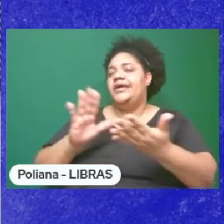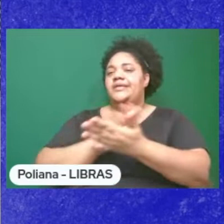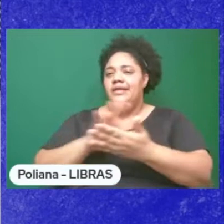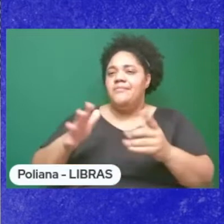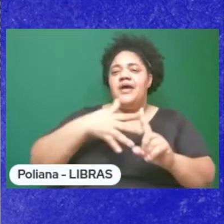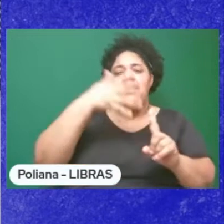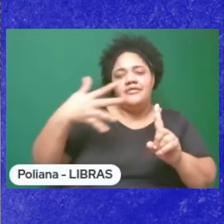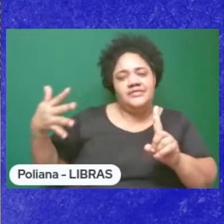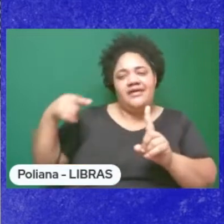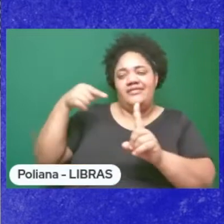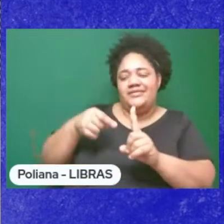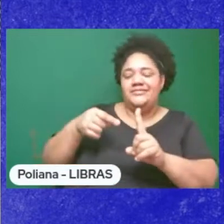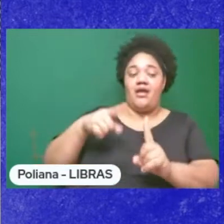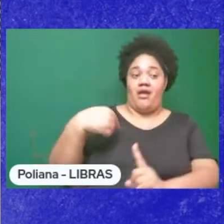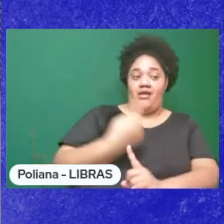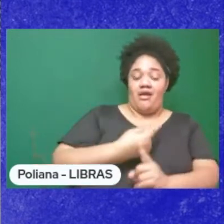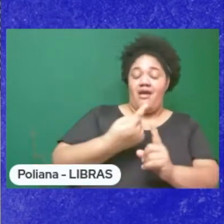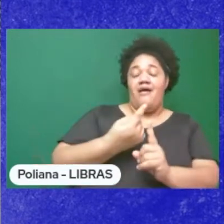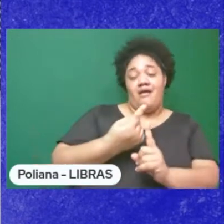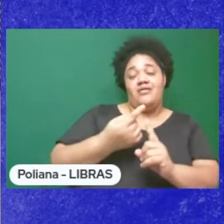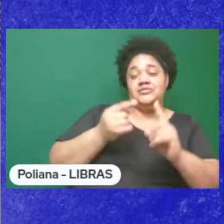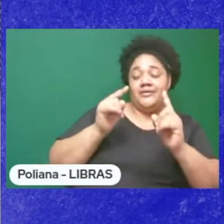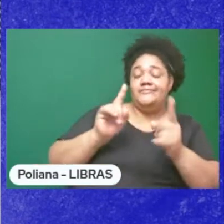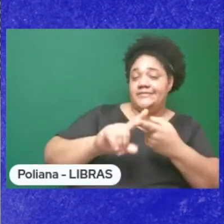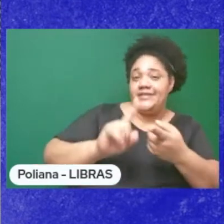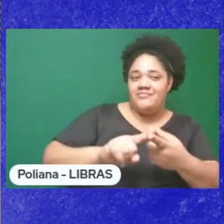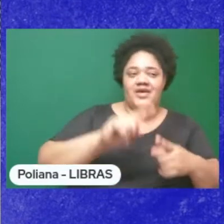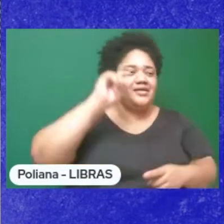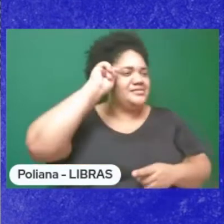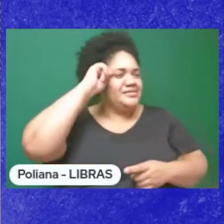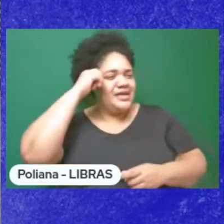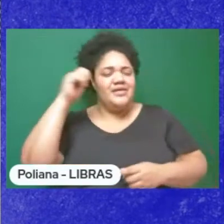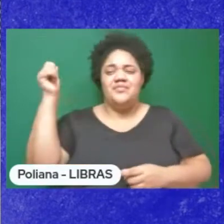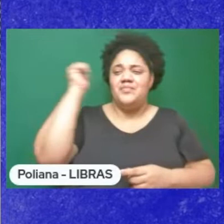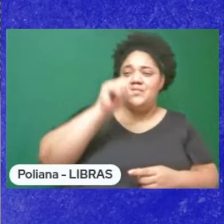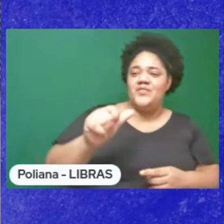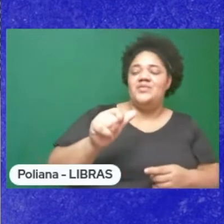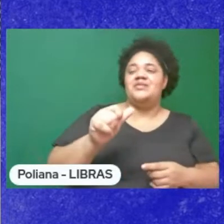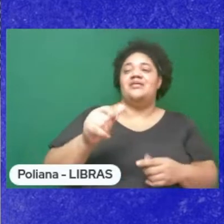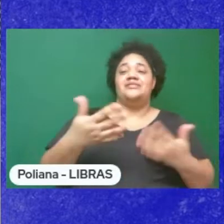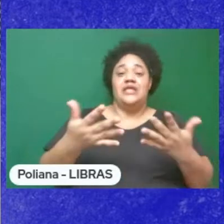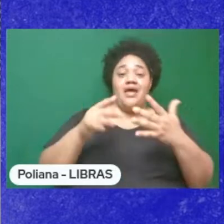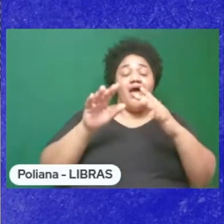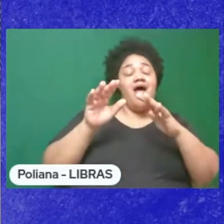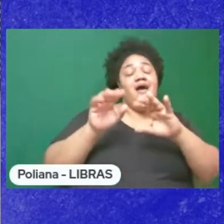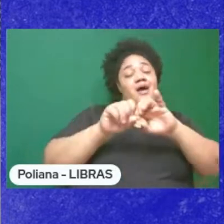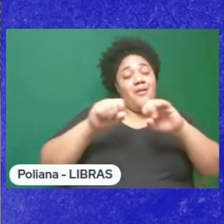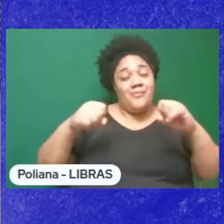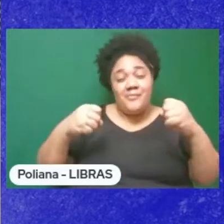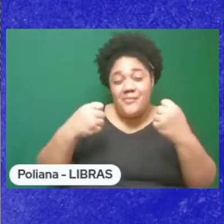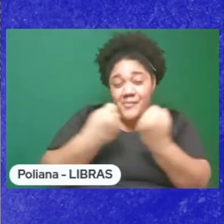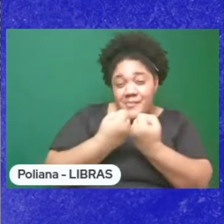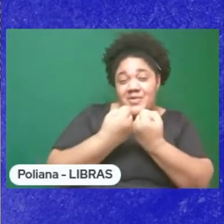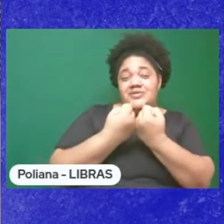LGBTQIAP+, a gente tem as pessoas negras, a gente tem as mulheres, então são pessoas que são muitas vezes demonizadas